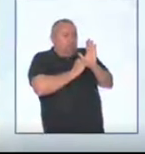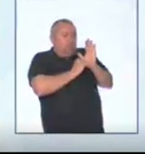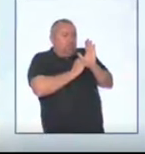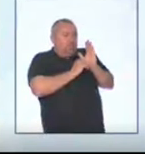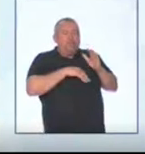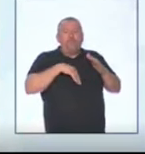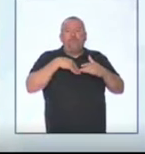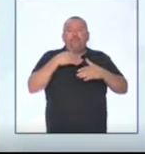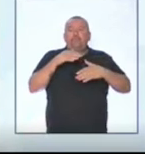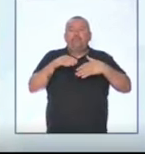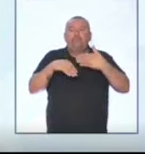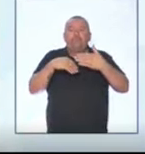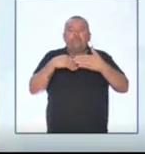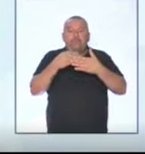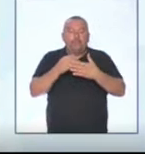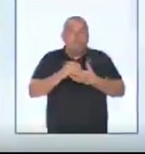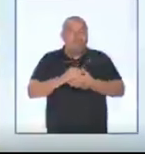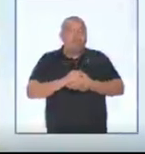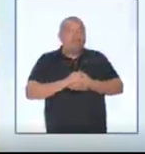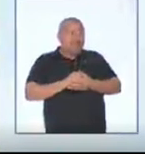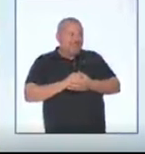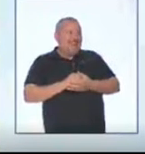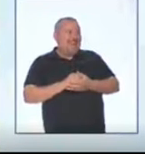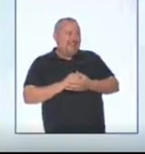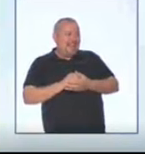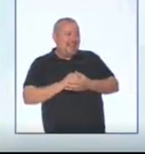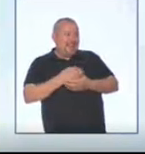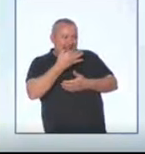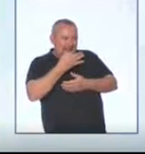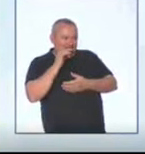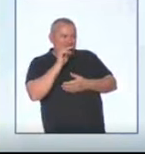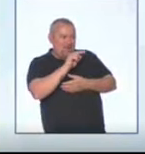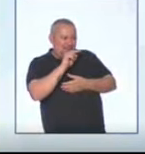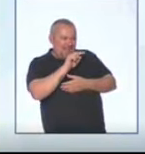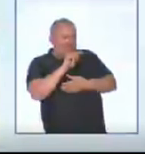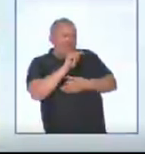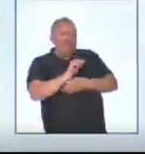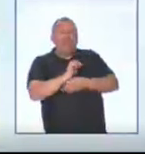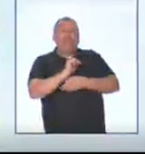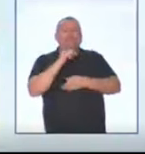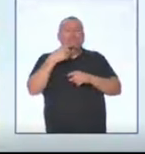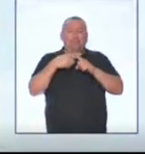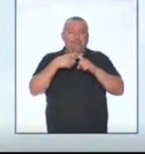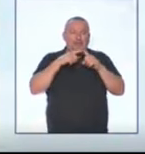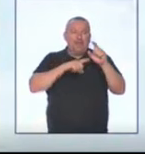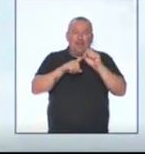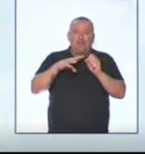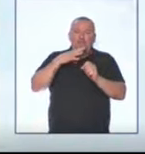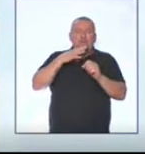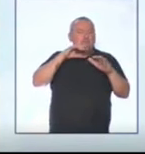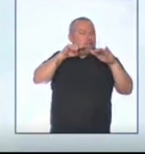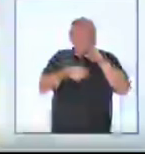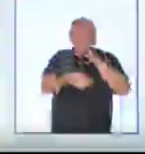Passando mais um pouco, nós achamos que são elas. Elas são feras do